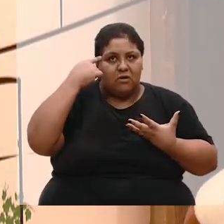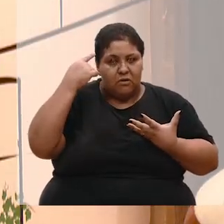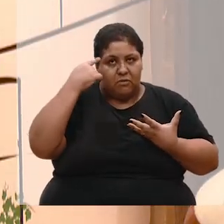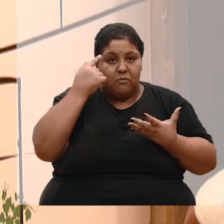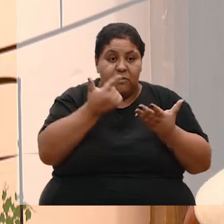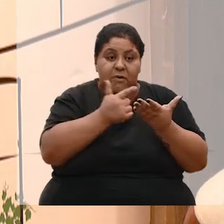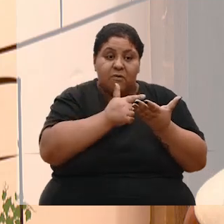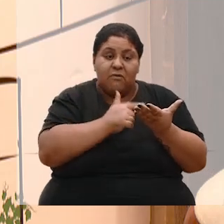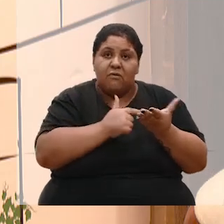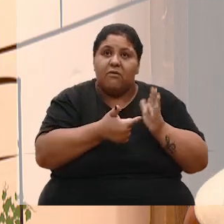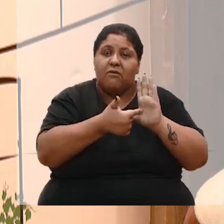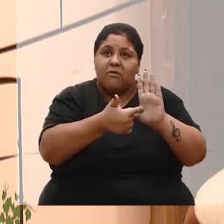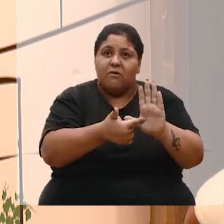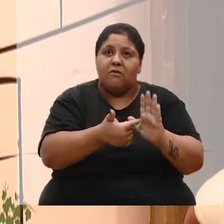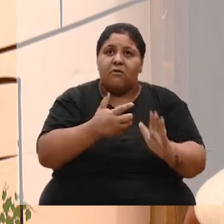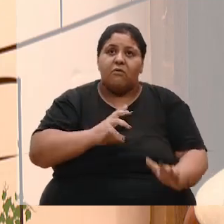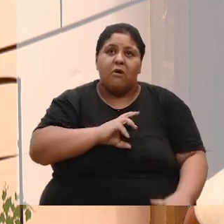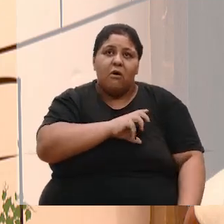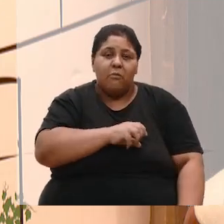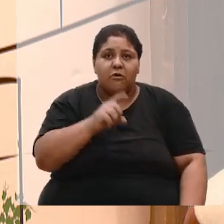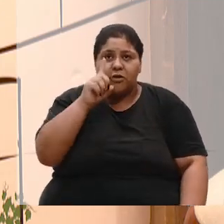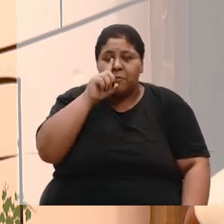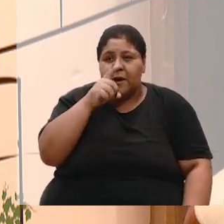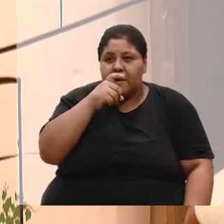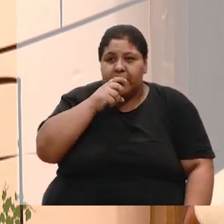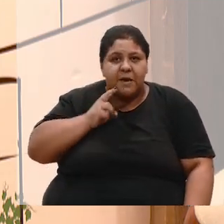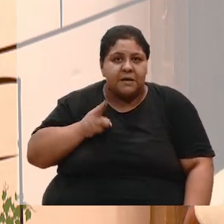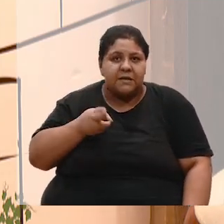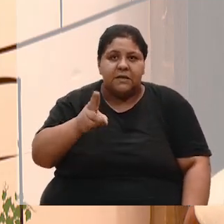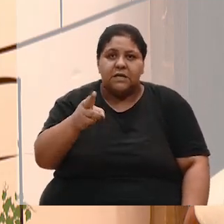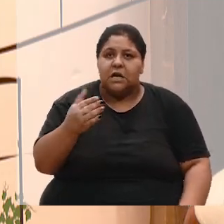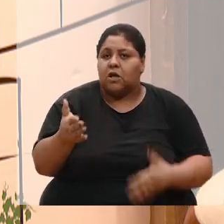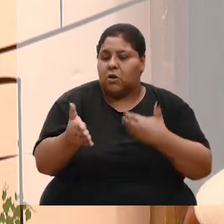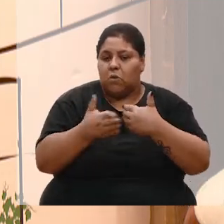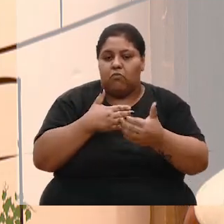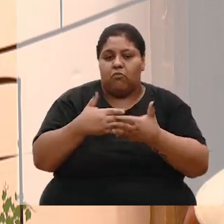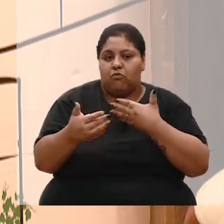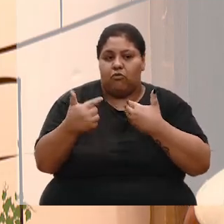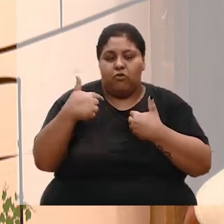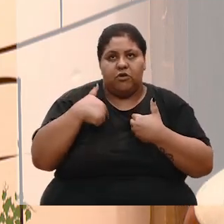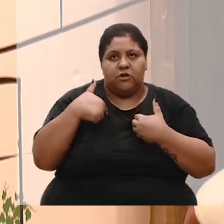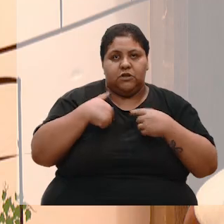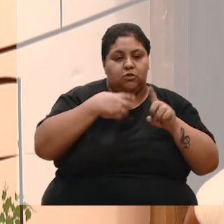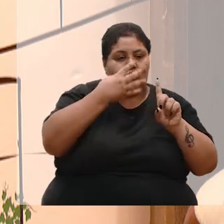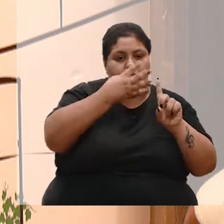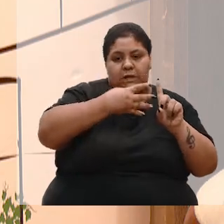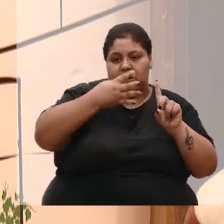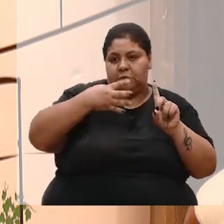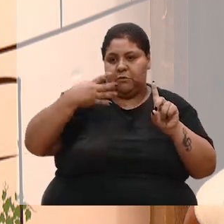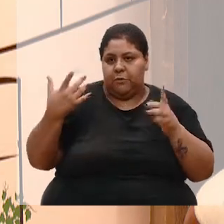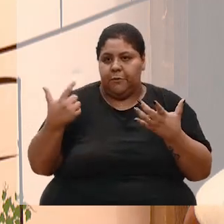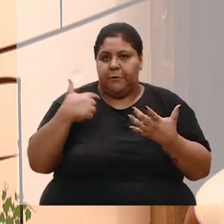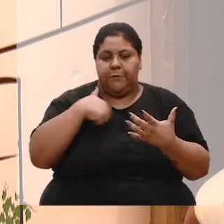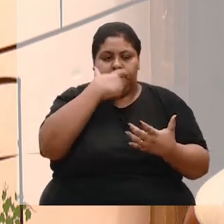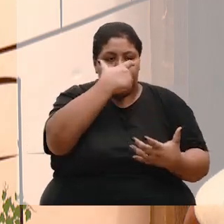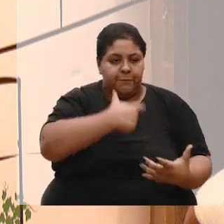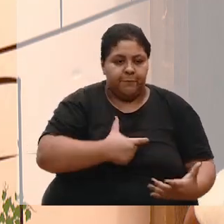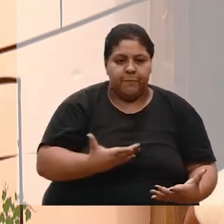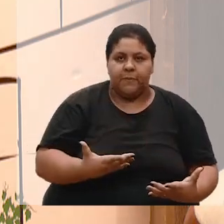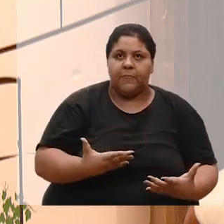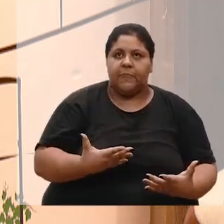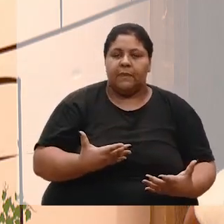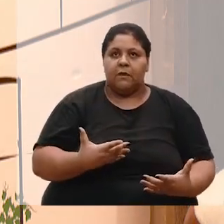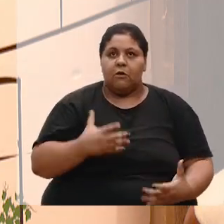livro traz que o amor de pai e de mãe ele tem que ser incondicional. Não importa se eu sou LGBT, se eu sou uma